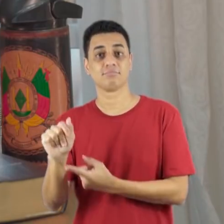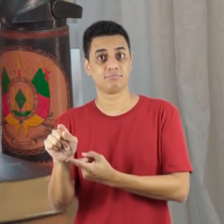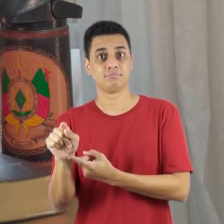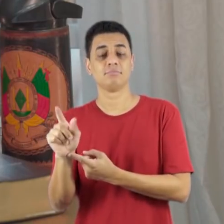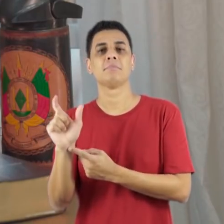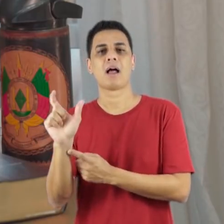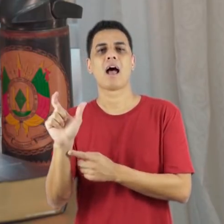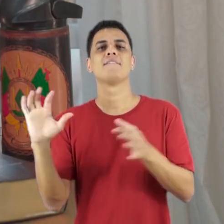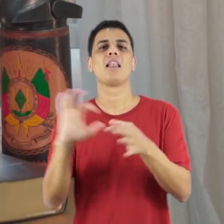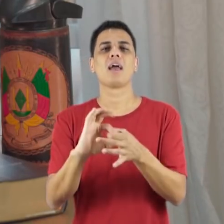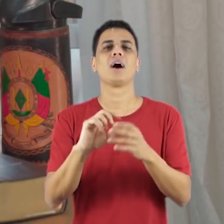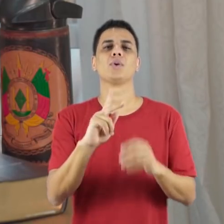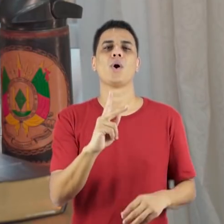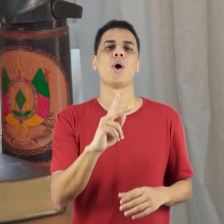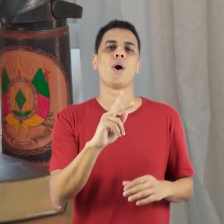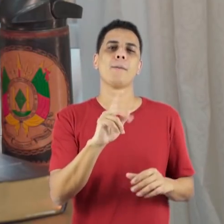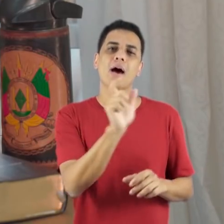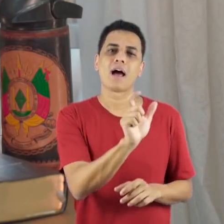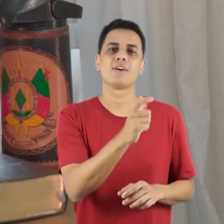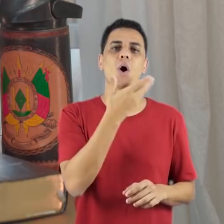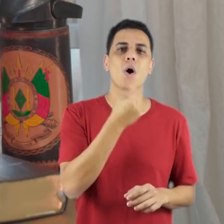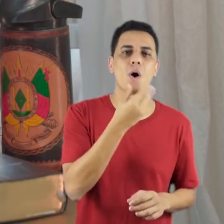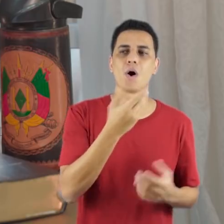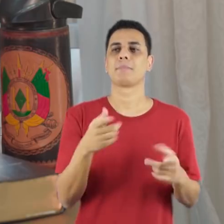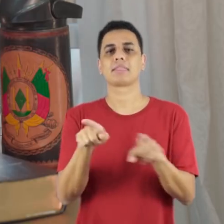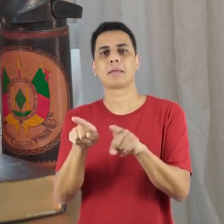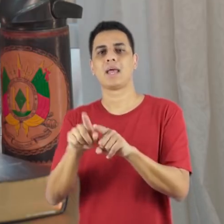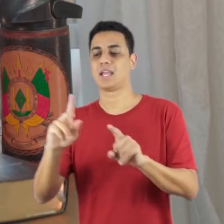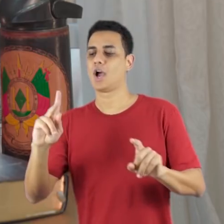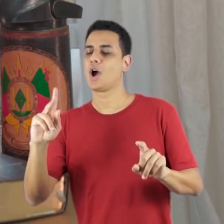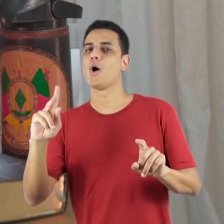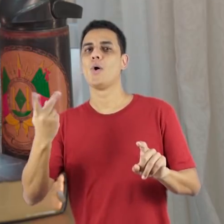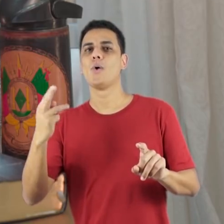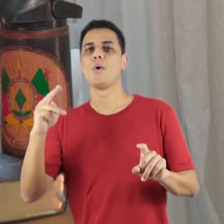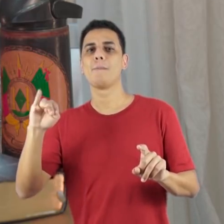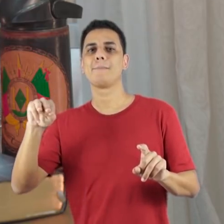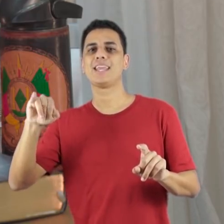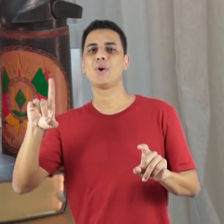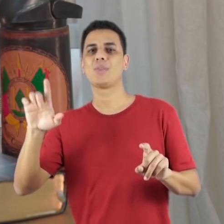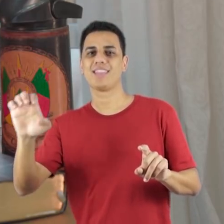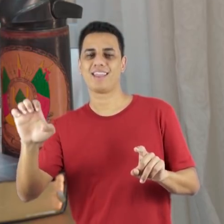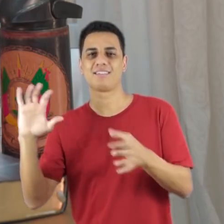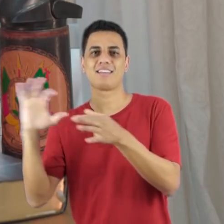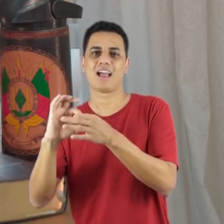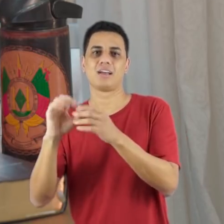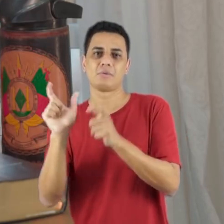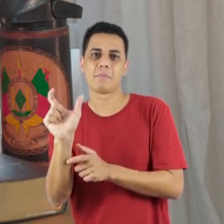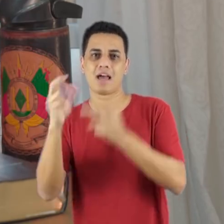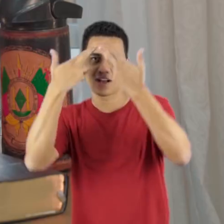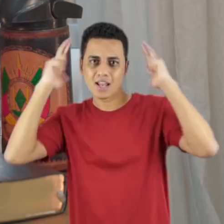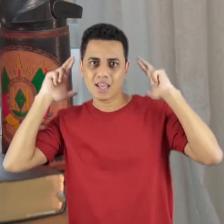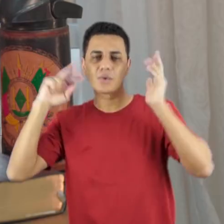dando origem às palavras homem e humanidade. E a palavra humilde tem a mesma origem humus e vem do grego humilis,